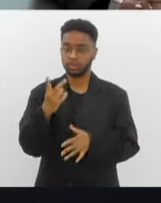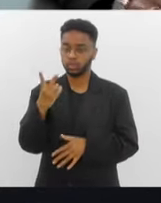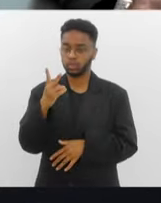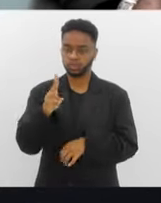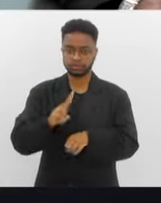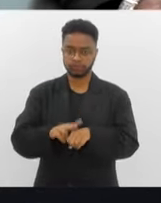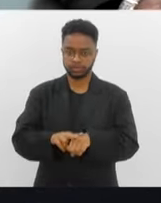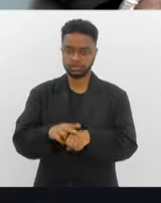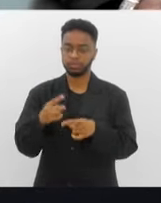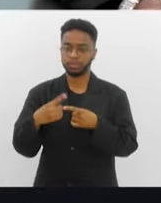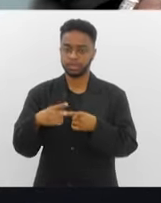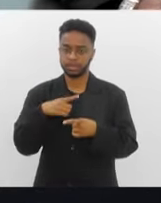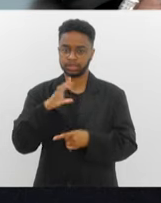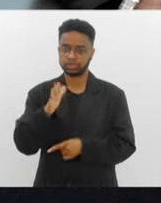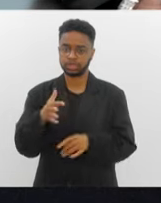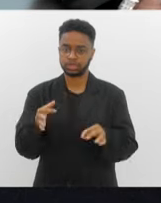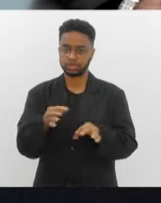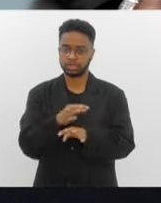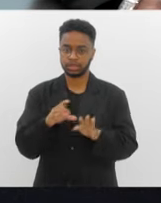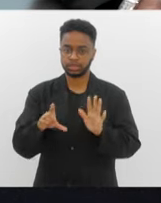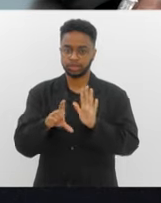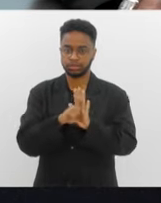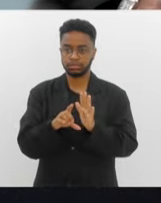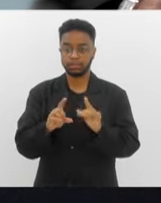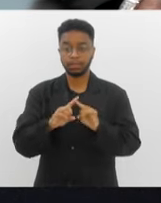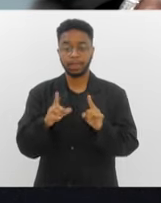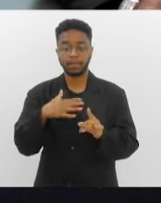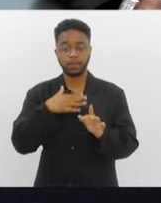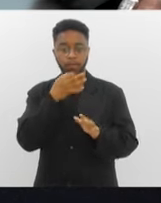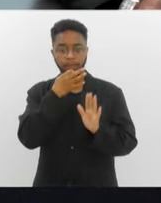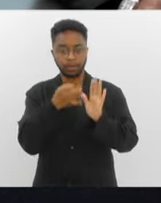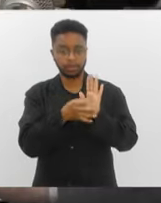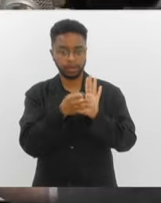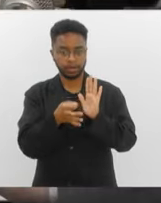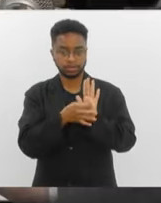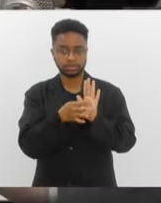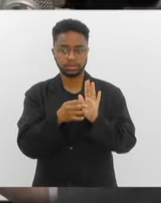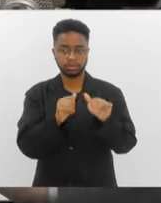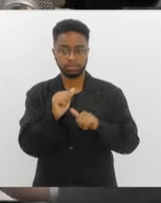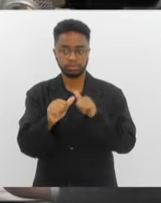vezes. Mas com esse meu parecer transformando em indicação simples,